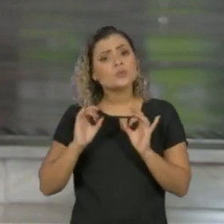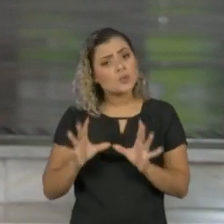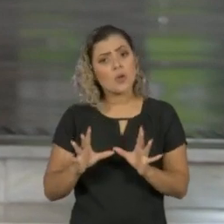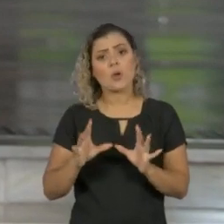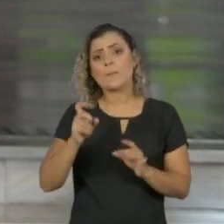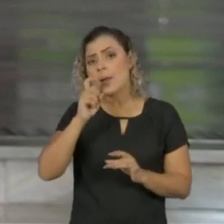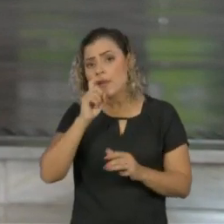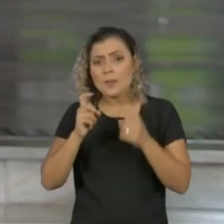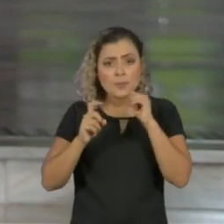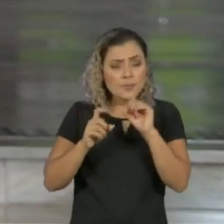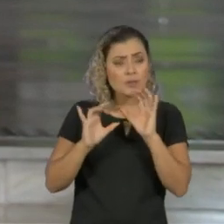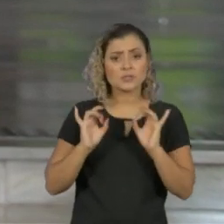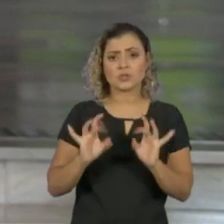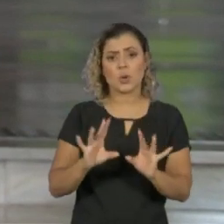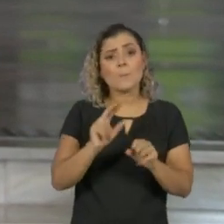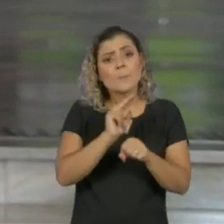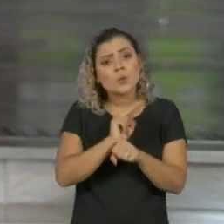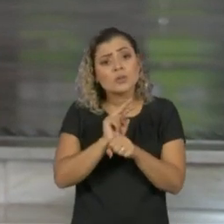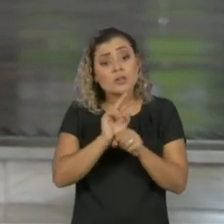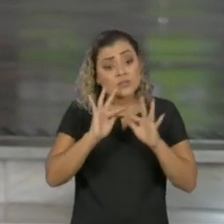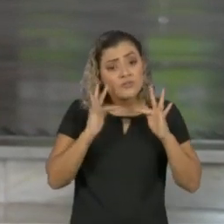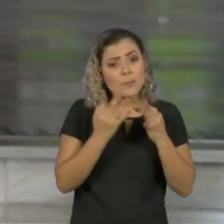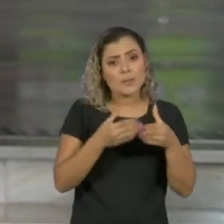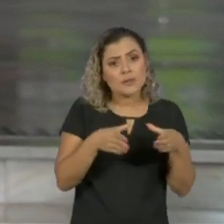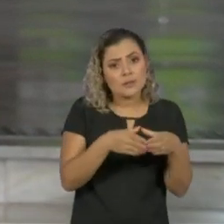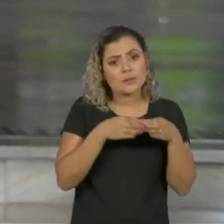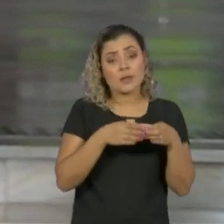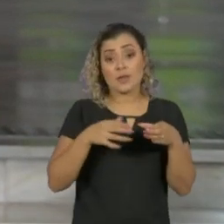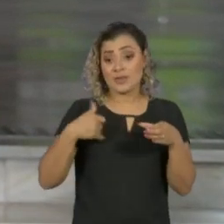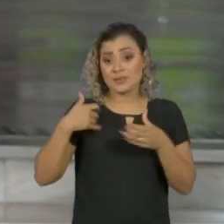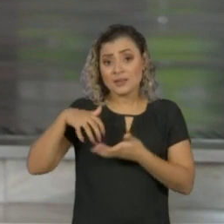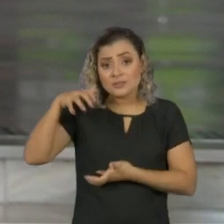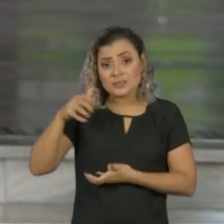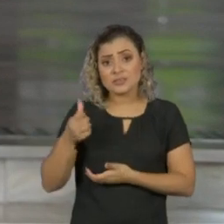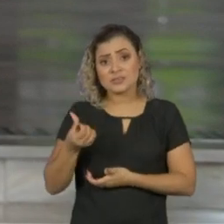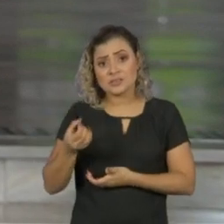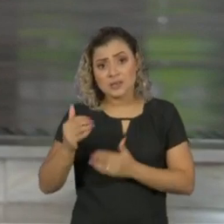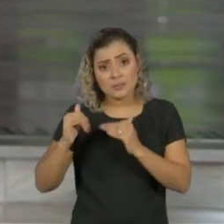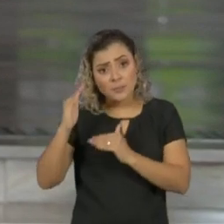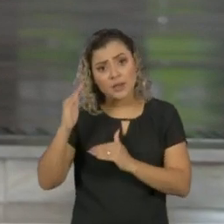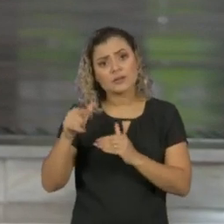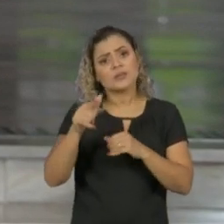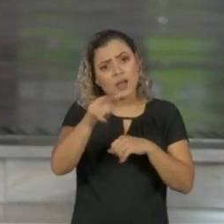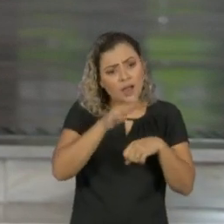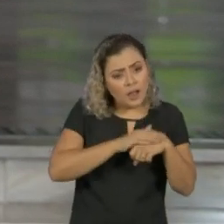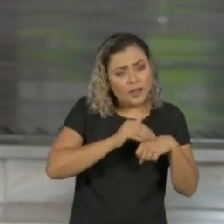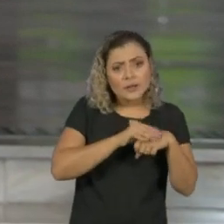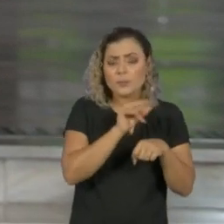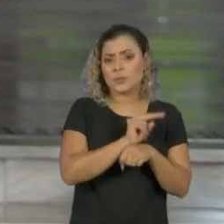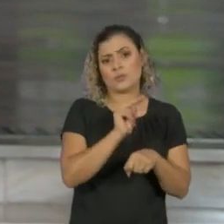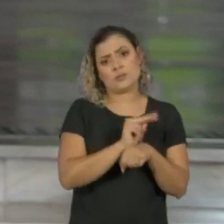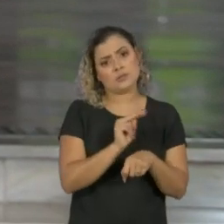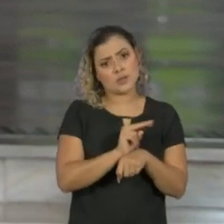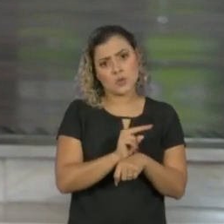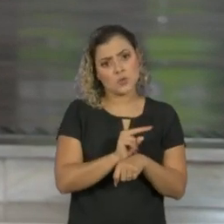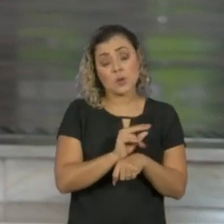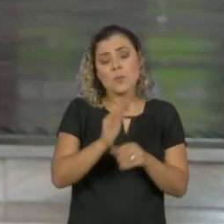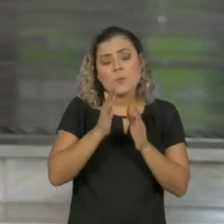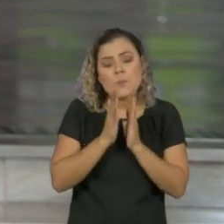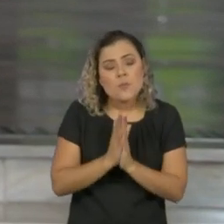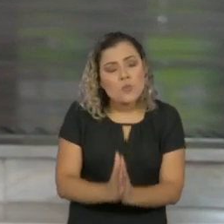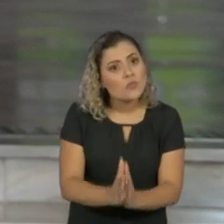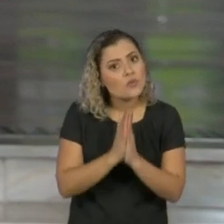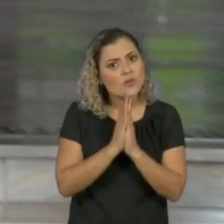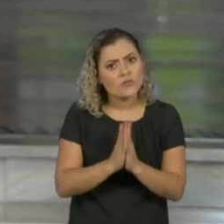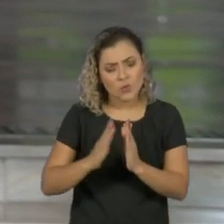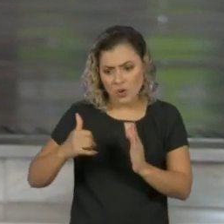os seus pais. Protejam as pessoas com mais de 60 anos, deem a elas o carinho, a proteção e não permitam, por favor, que